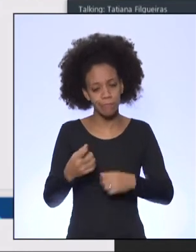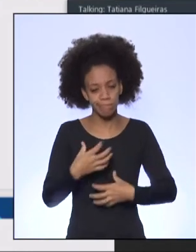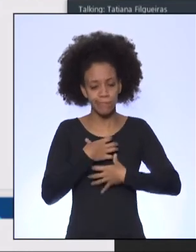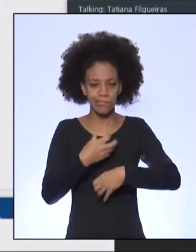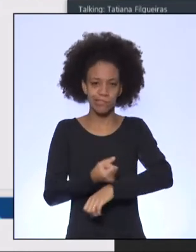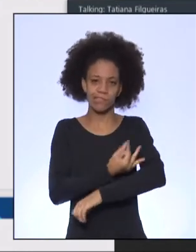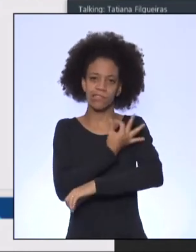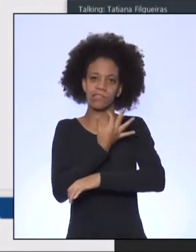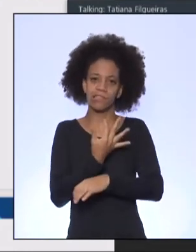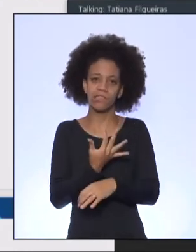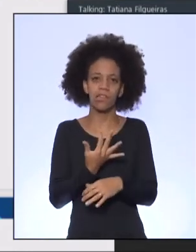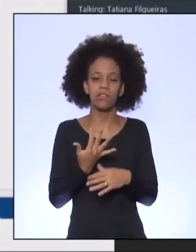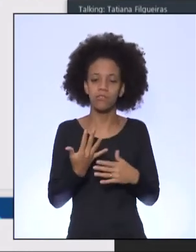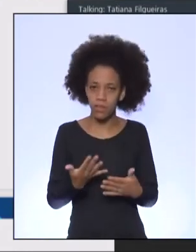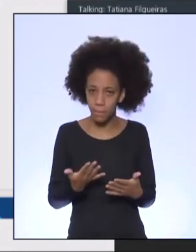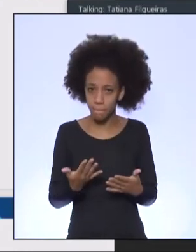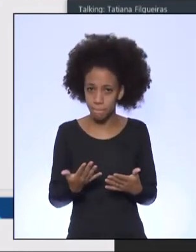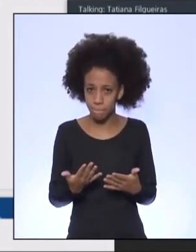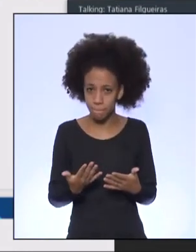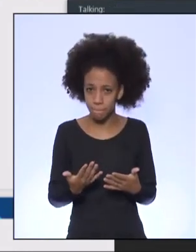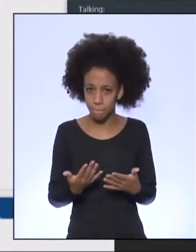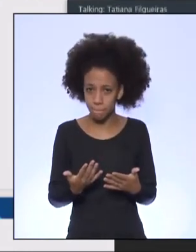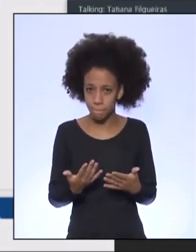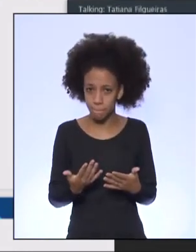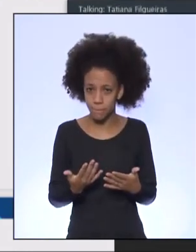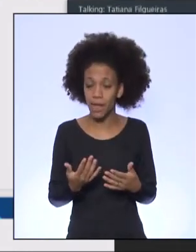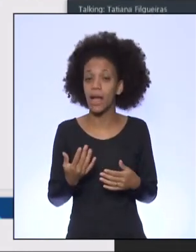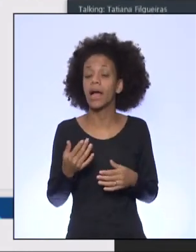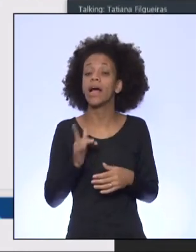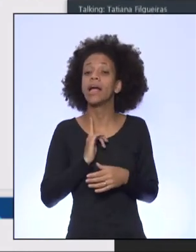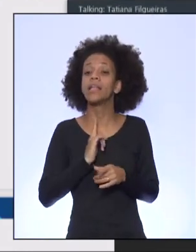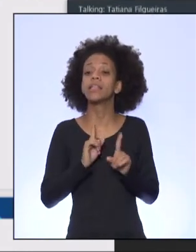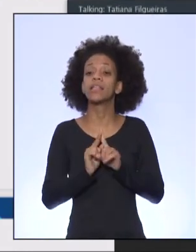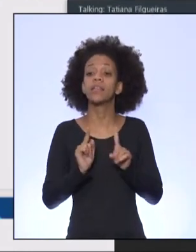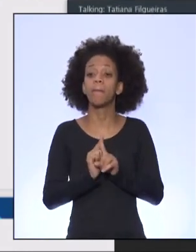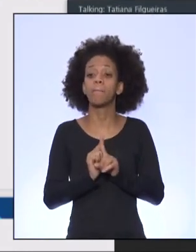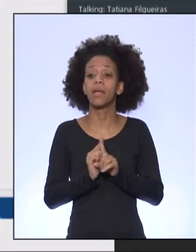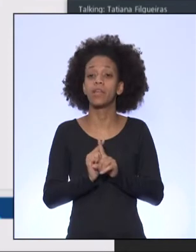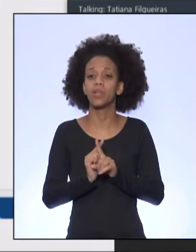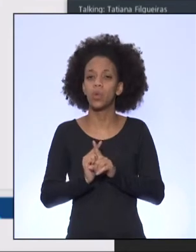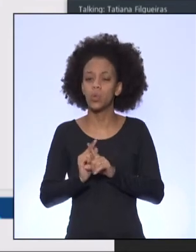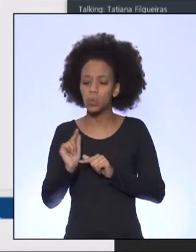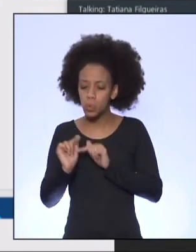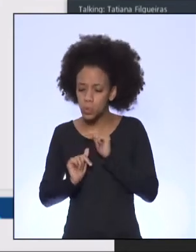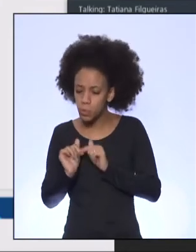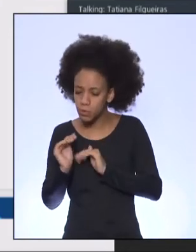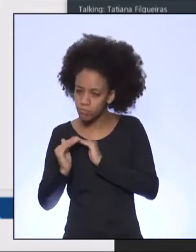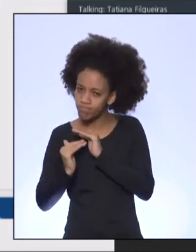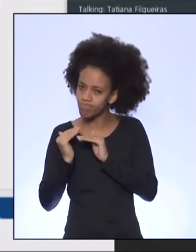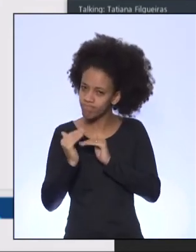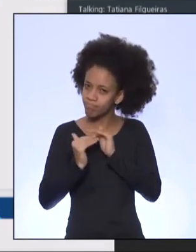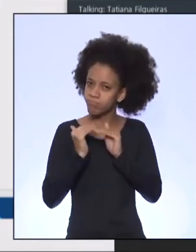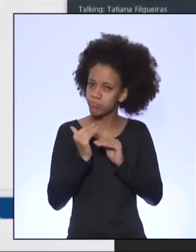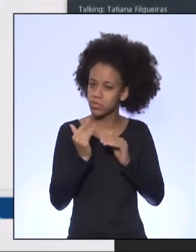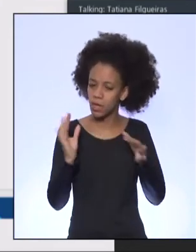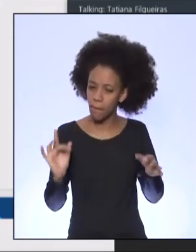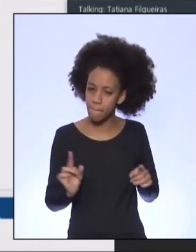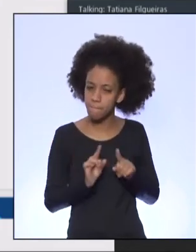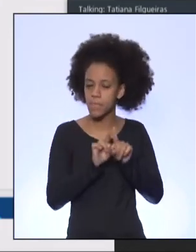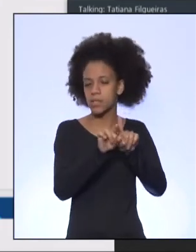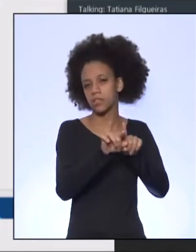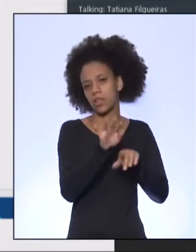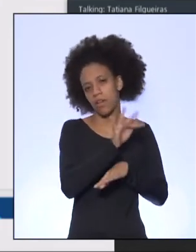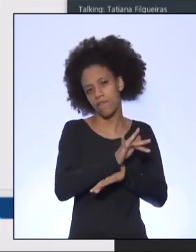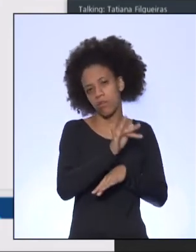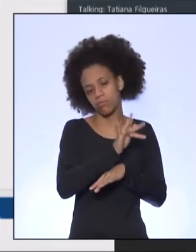que eu vou contar um pouquinho mais para frente. A gente tem também um instrumento sendo desenvolvido em parceria com a Universidade de Berkeley, que